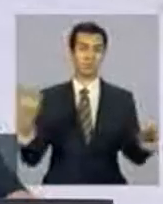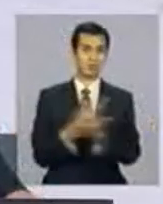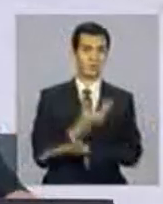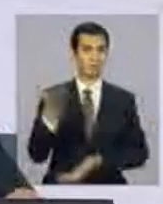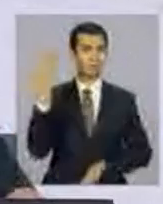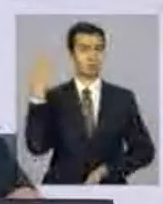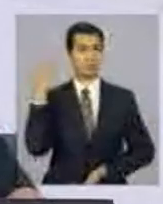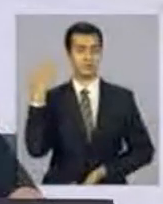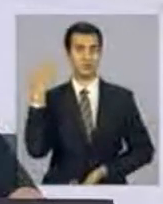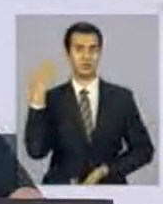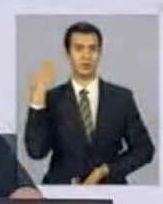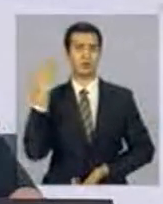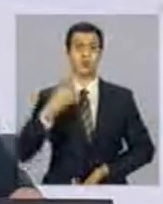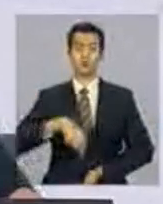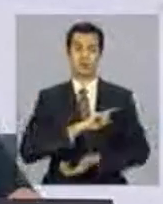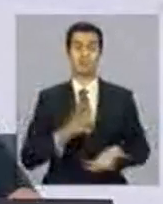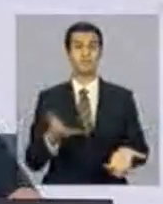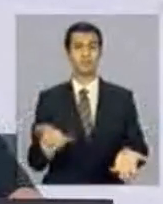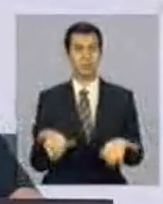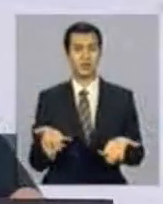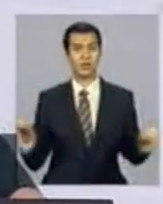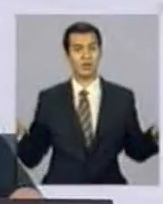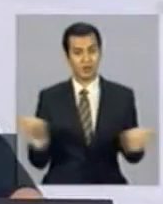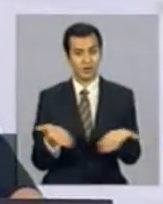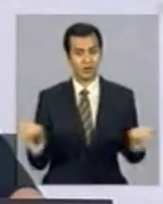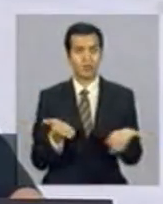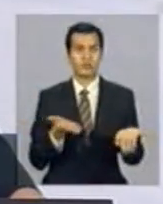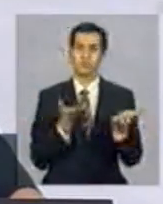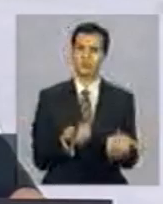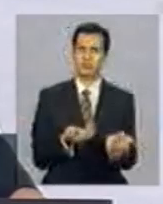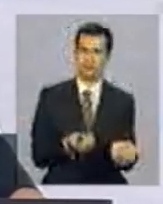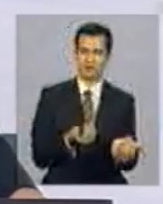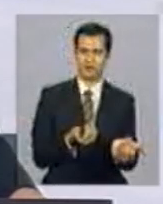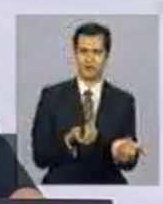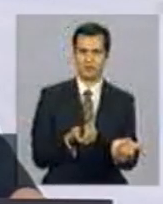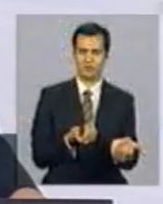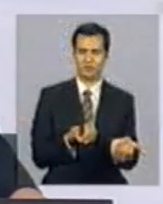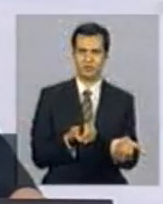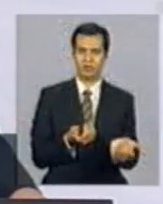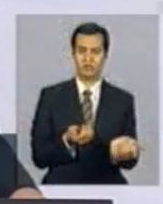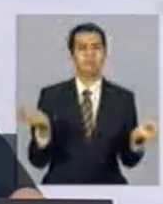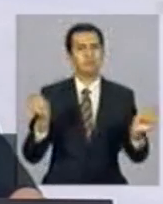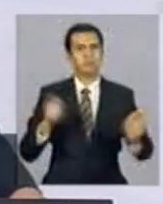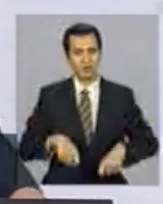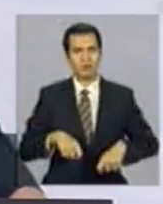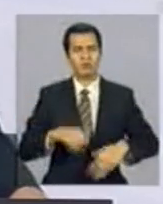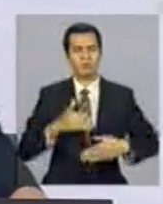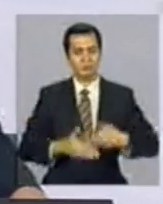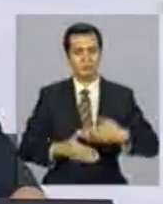conduziu. Queremos agora que jovens brasileiros e brasileiras